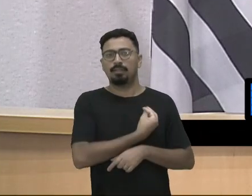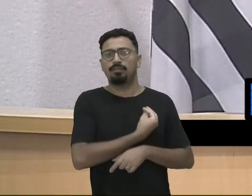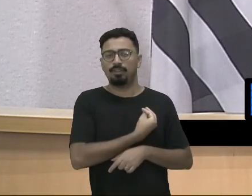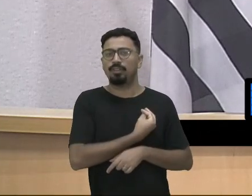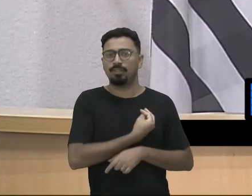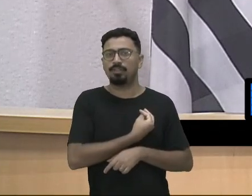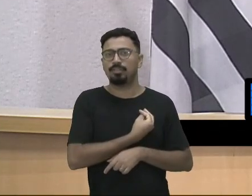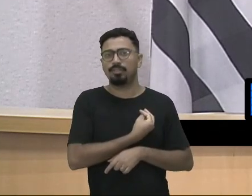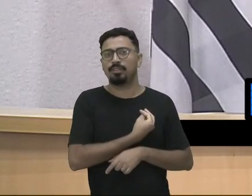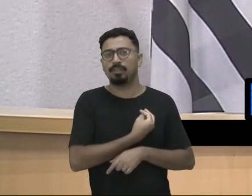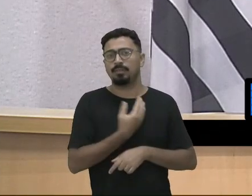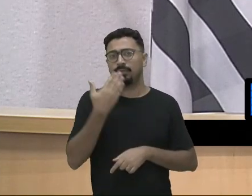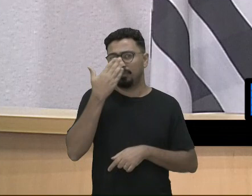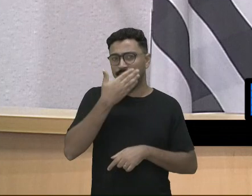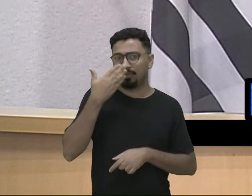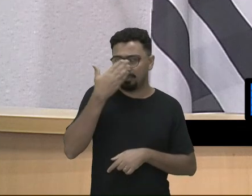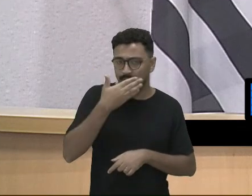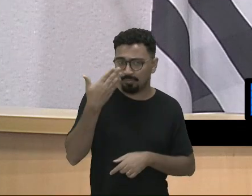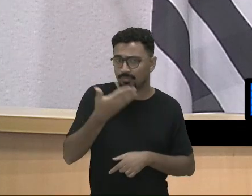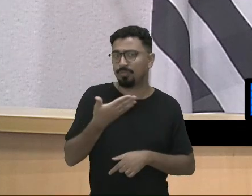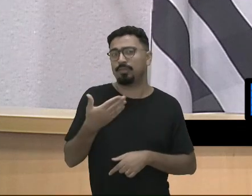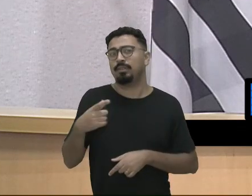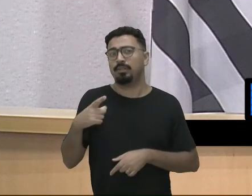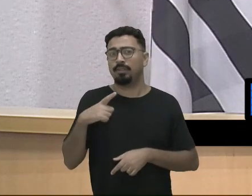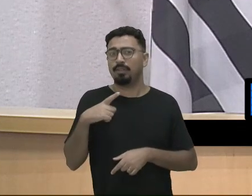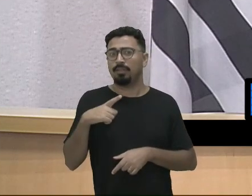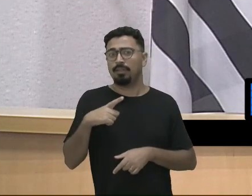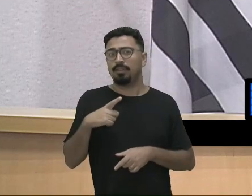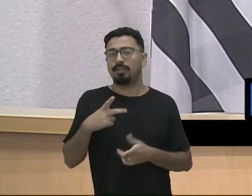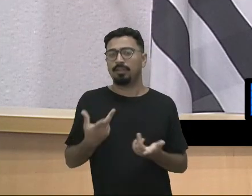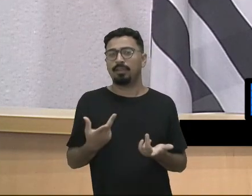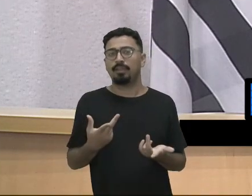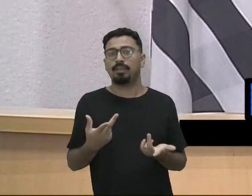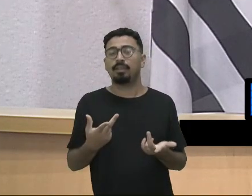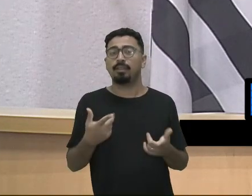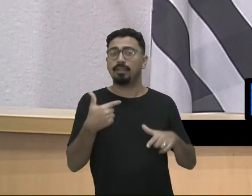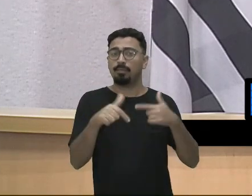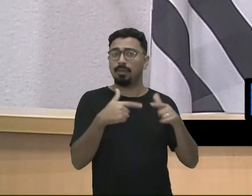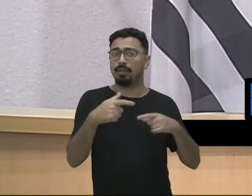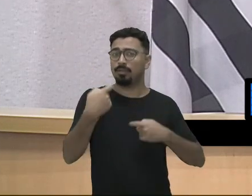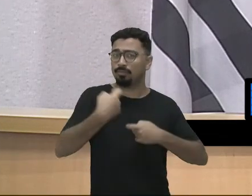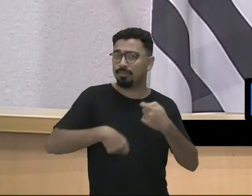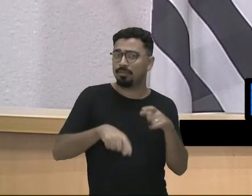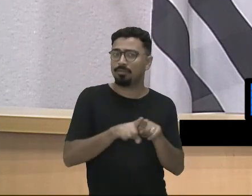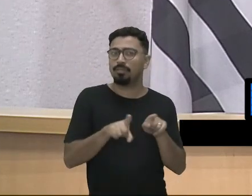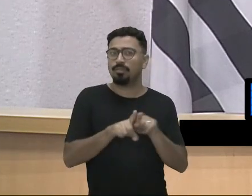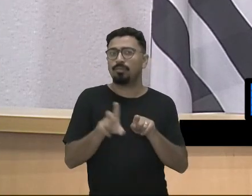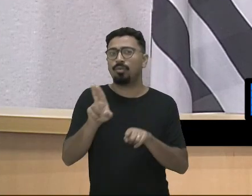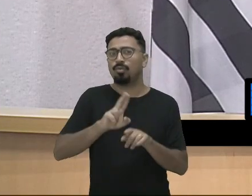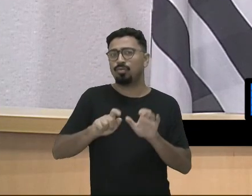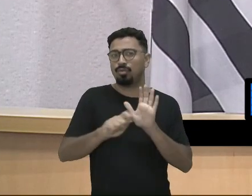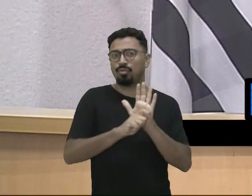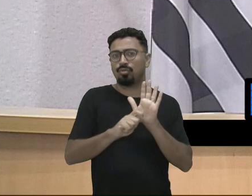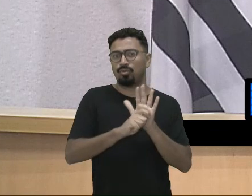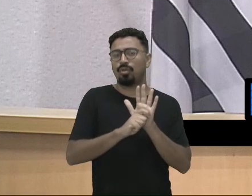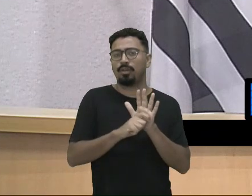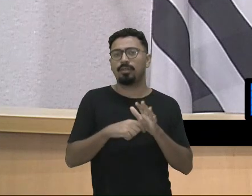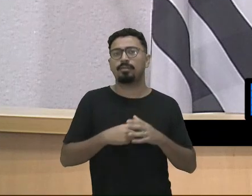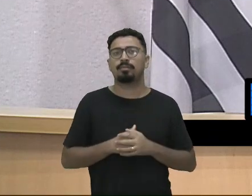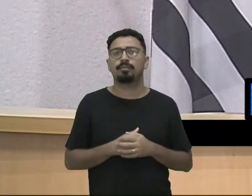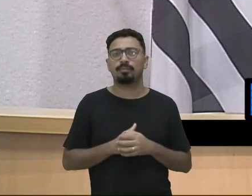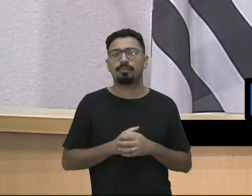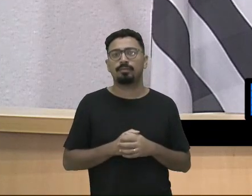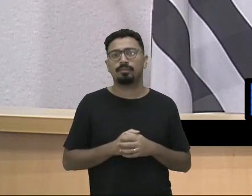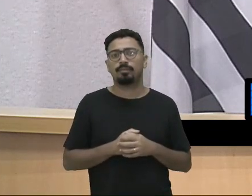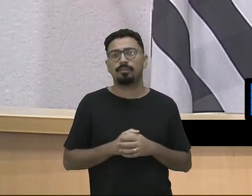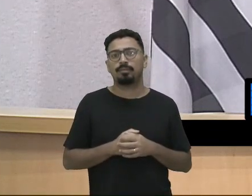programa, puta que faz programa, entendeu? Gay que faz programa, usuário de droga.